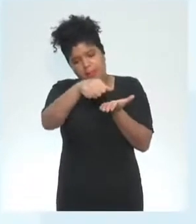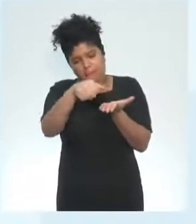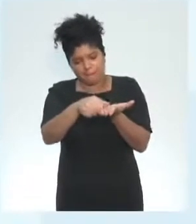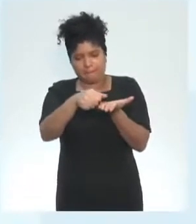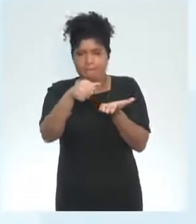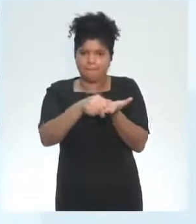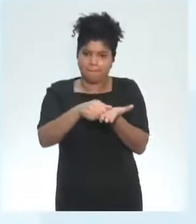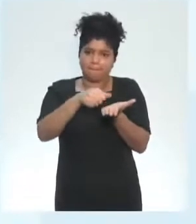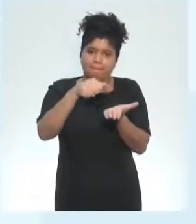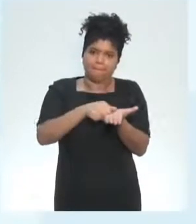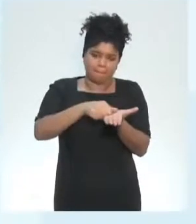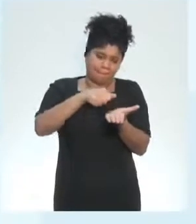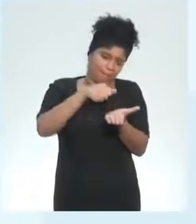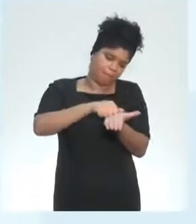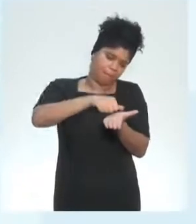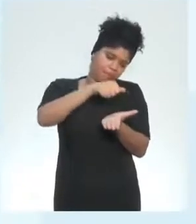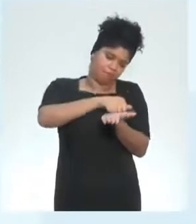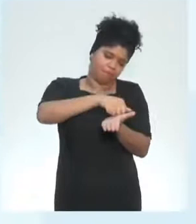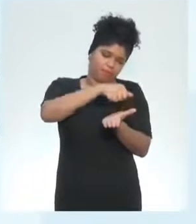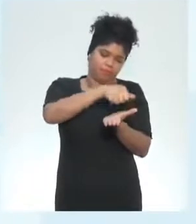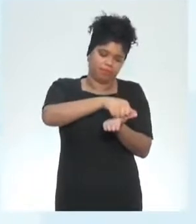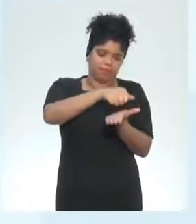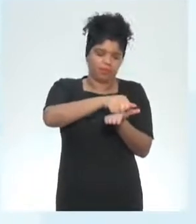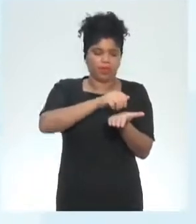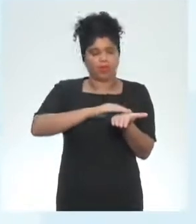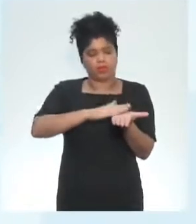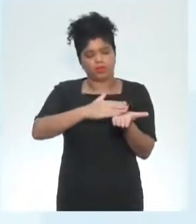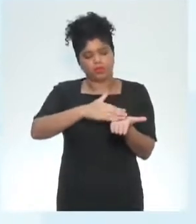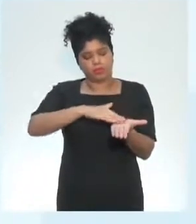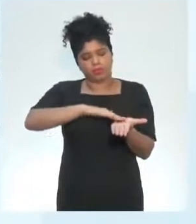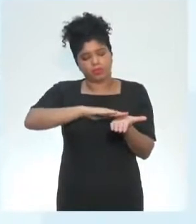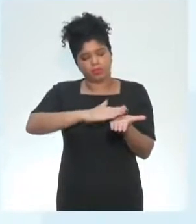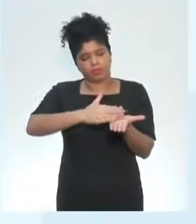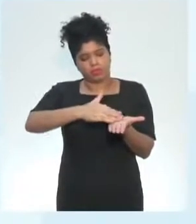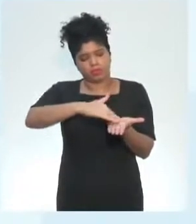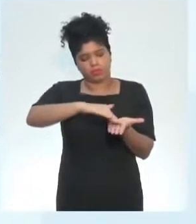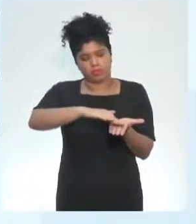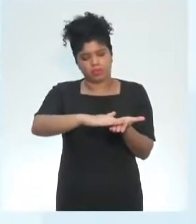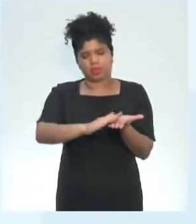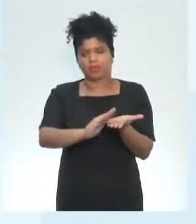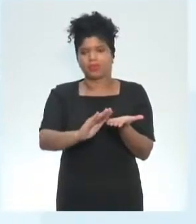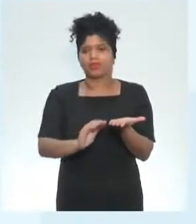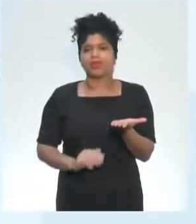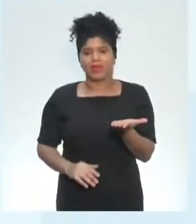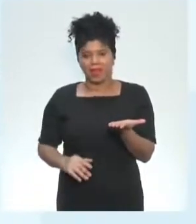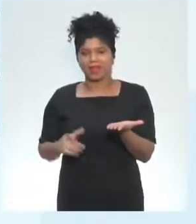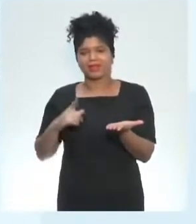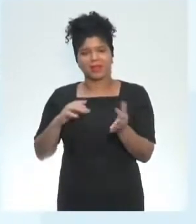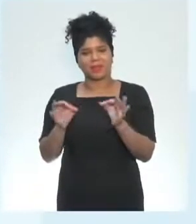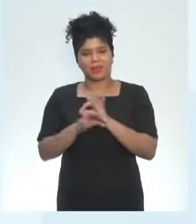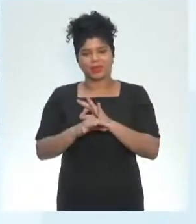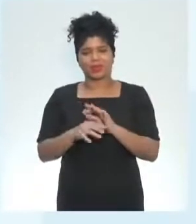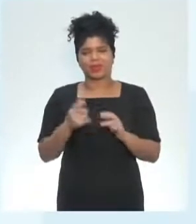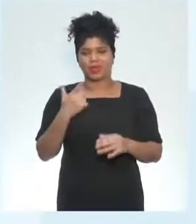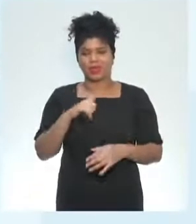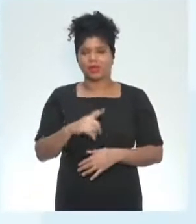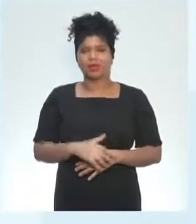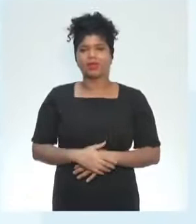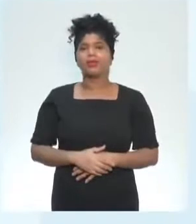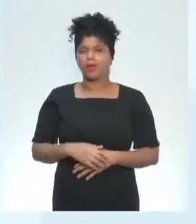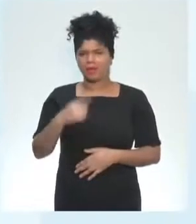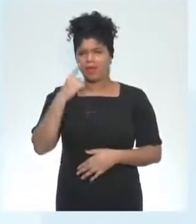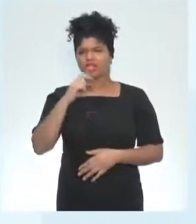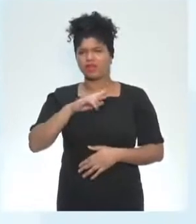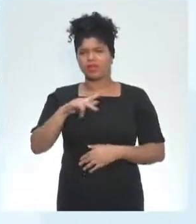esse material sobre essa base, para que ela pegue, então, a forma que você determinou anteriormente. Tá bom? Então, gente, são